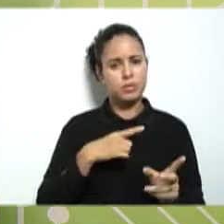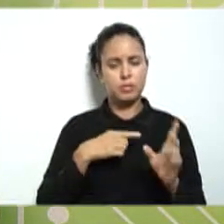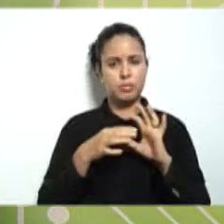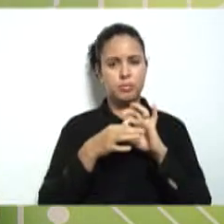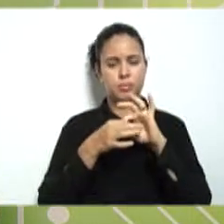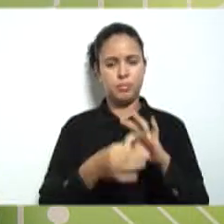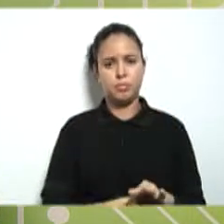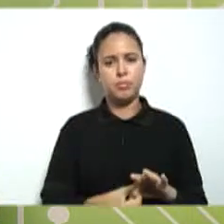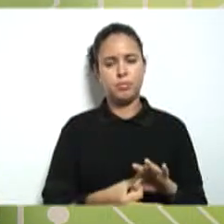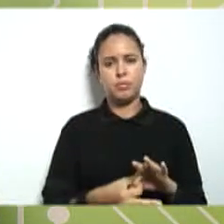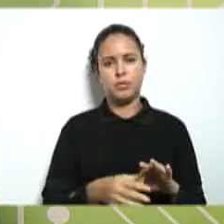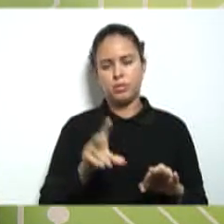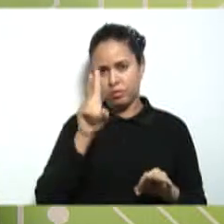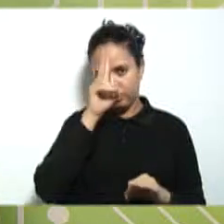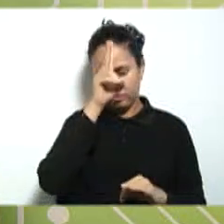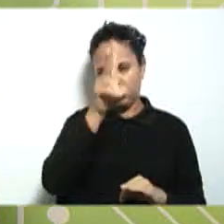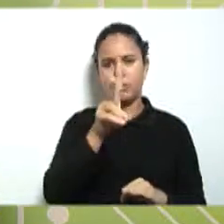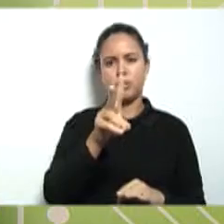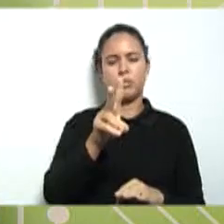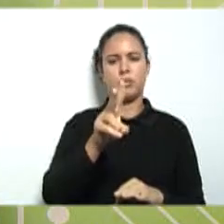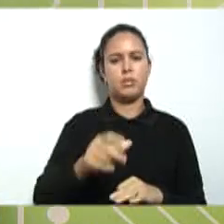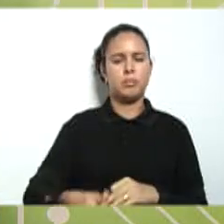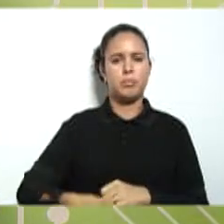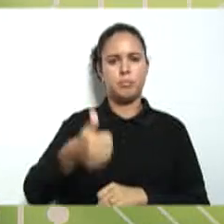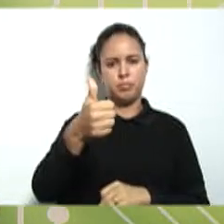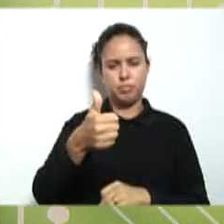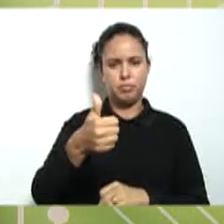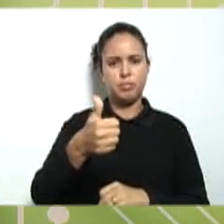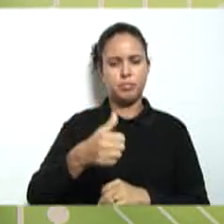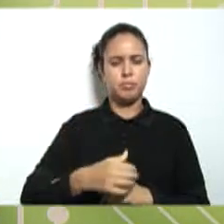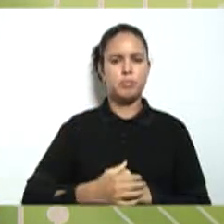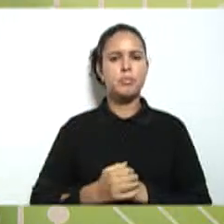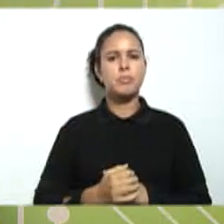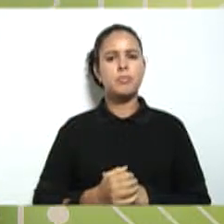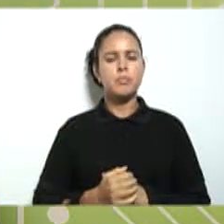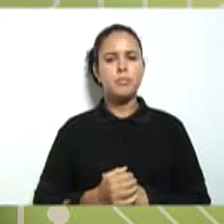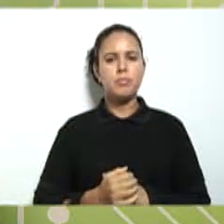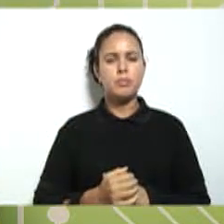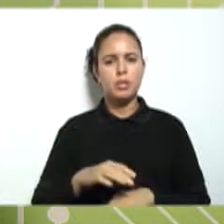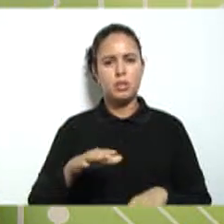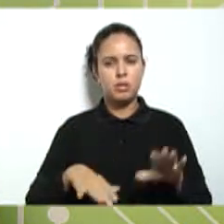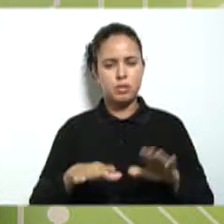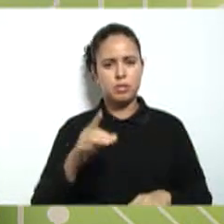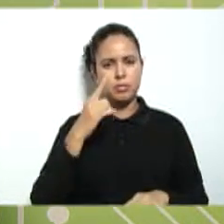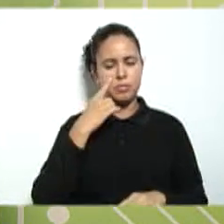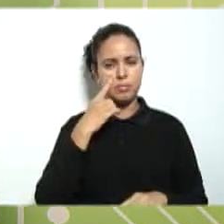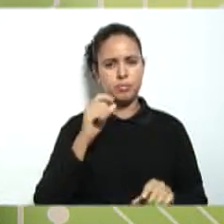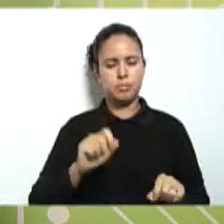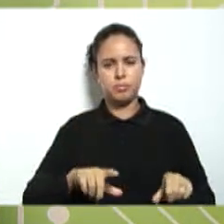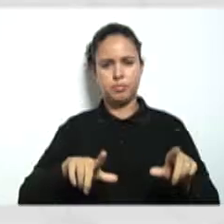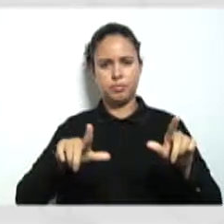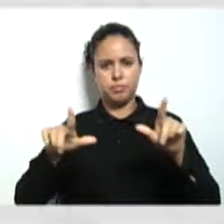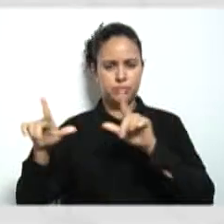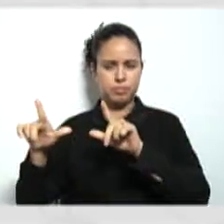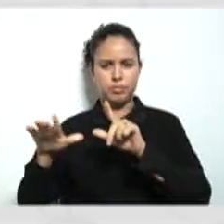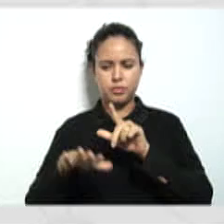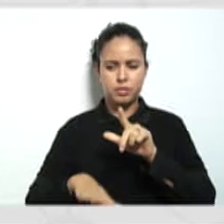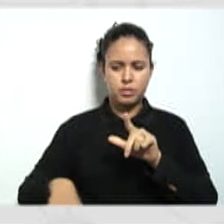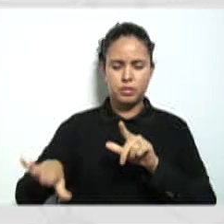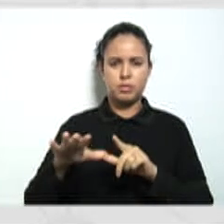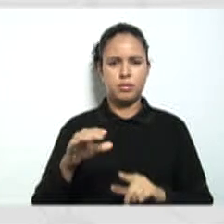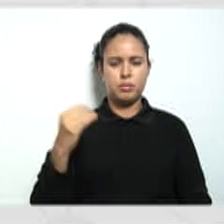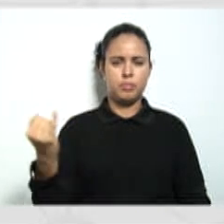forte, né, entre essa cooperação e um melhor preço e uma melhor condição de mercado. Nós vemos aqui no nosso slide mais um ramo que é importante no